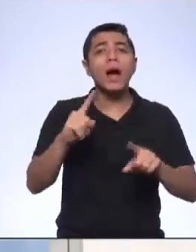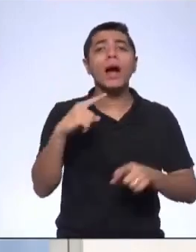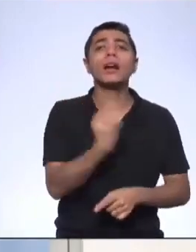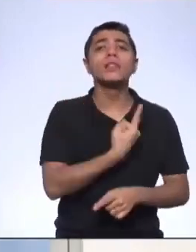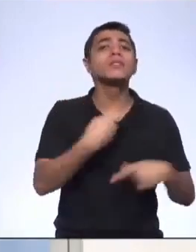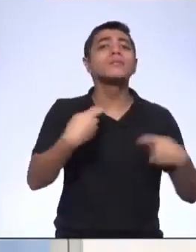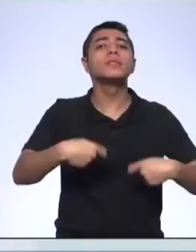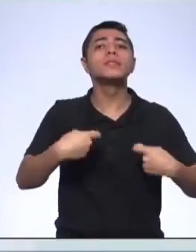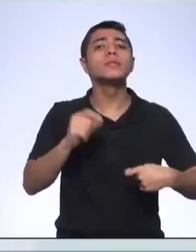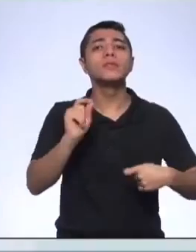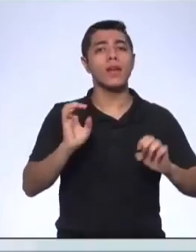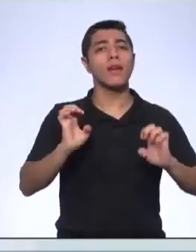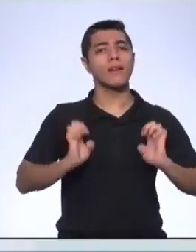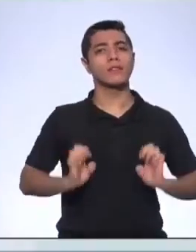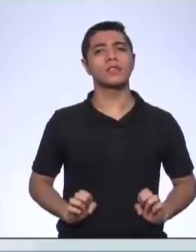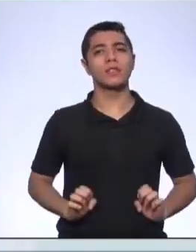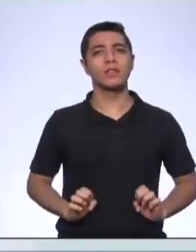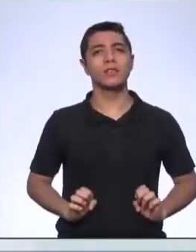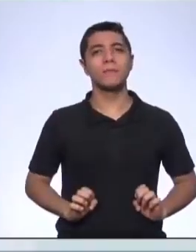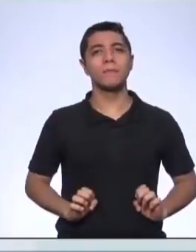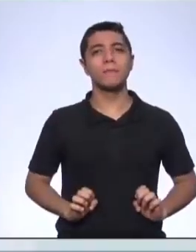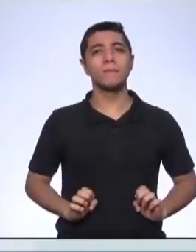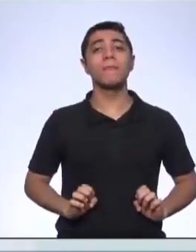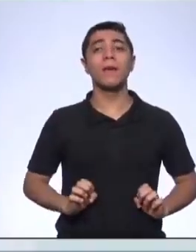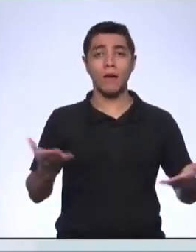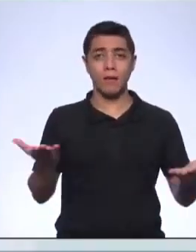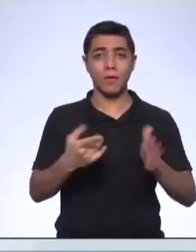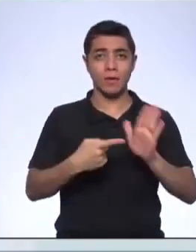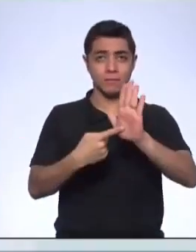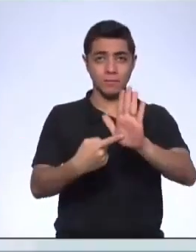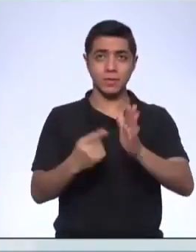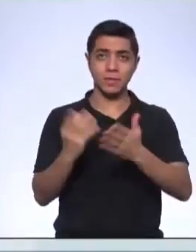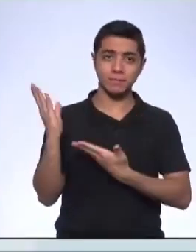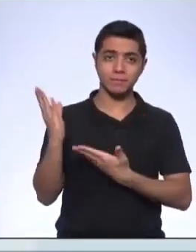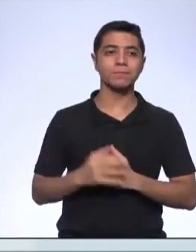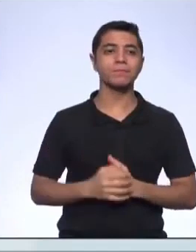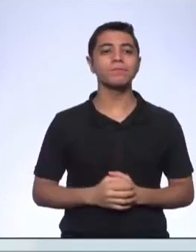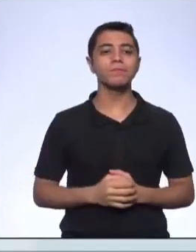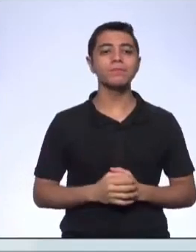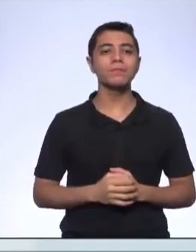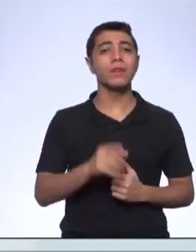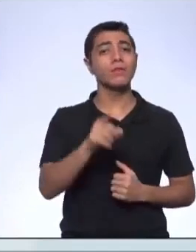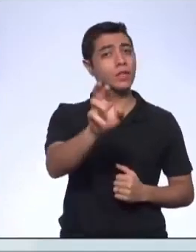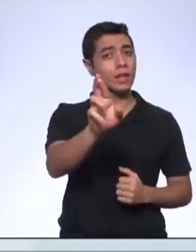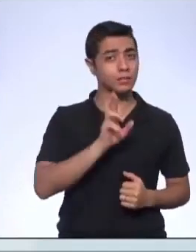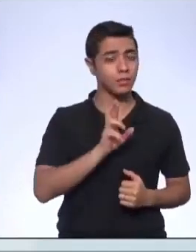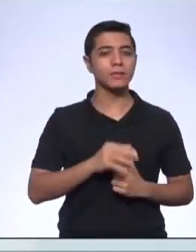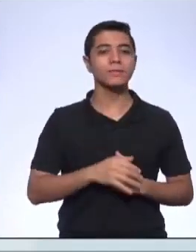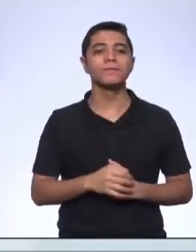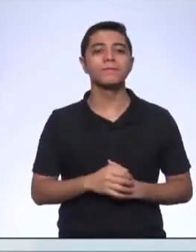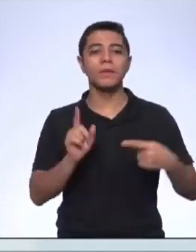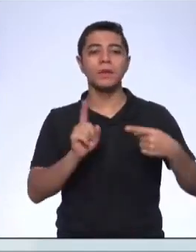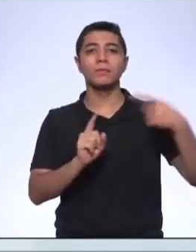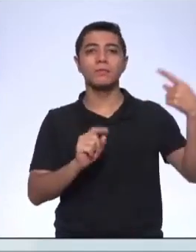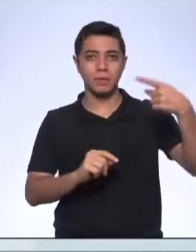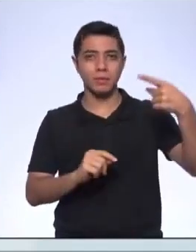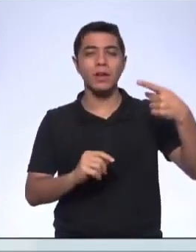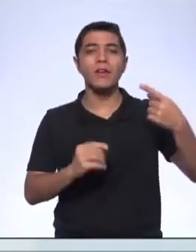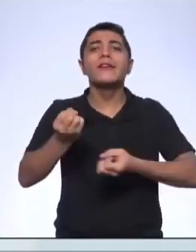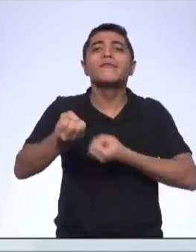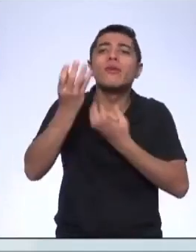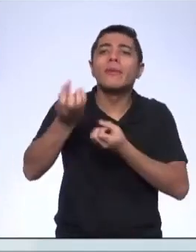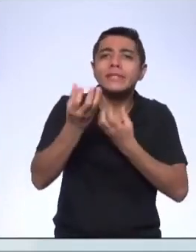Ó. Escreva no chat suas respostas para... Nós podemos afirmar que as informações acessadas, compartilhadas,